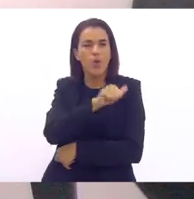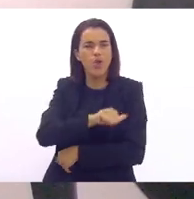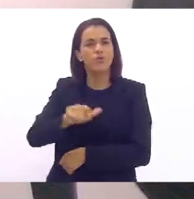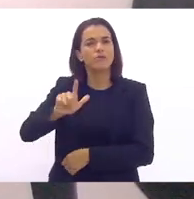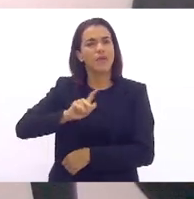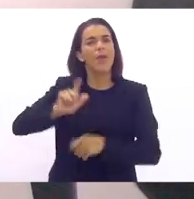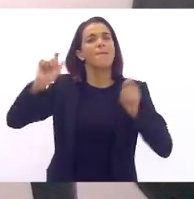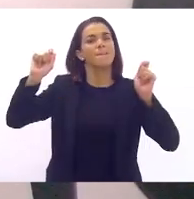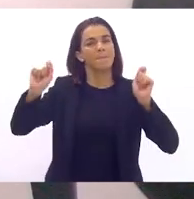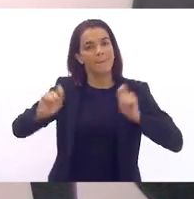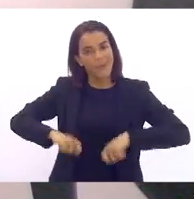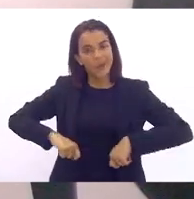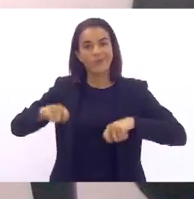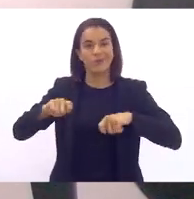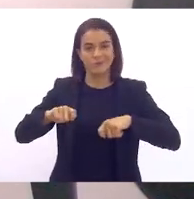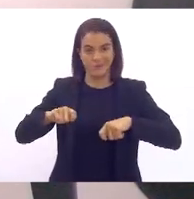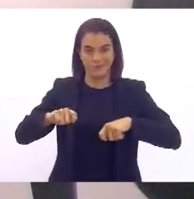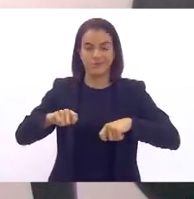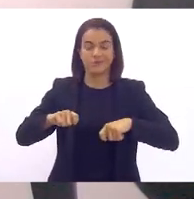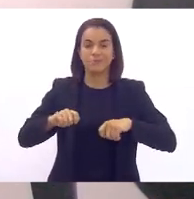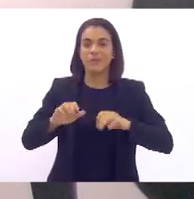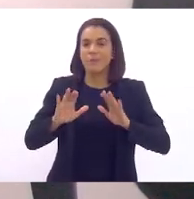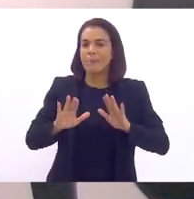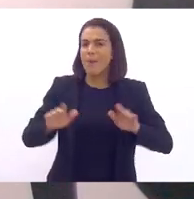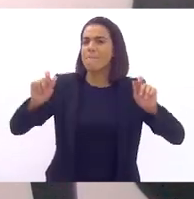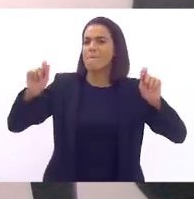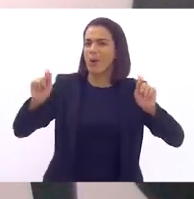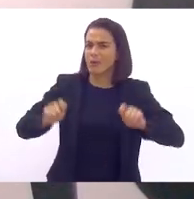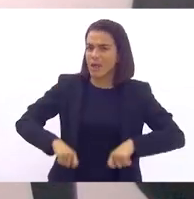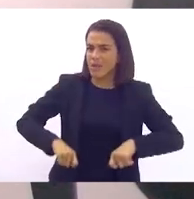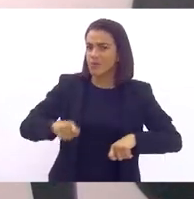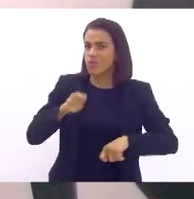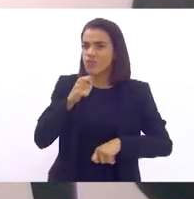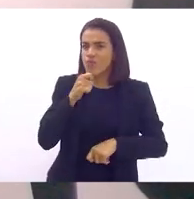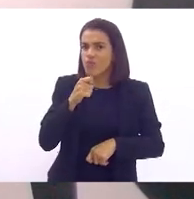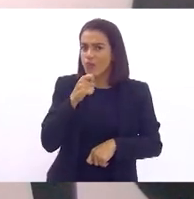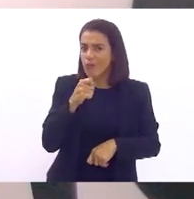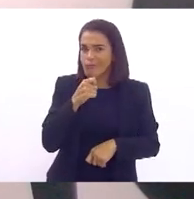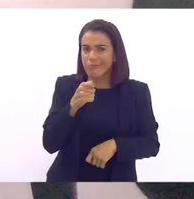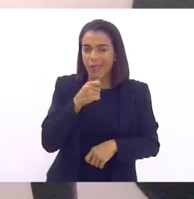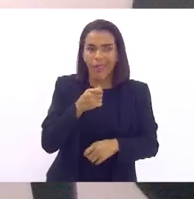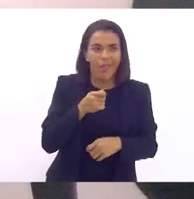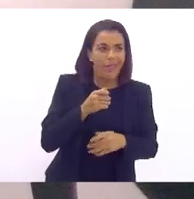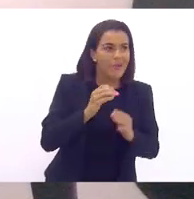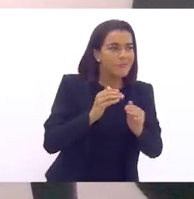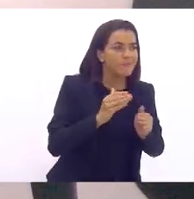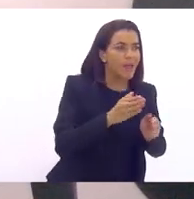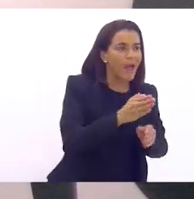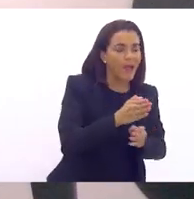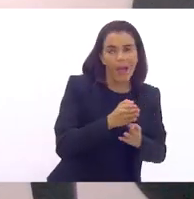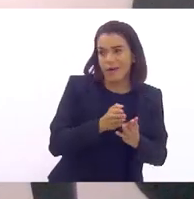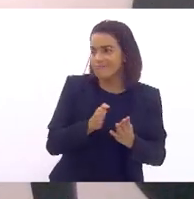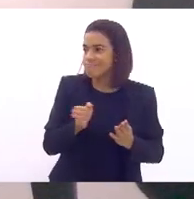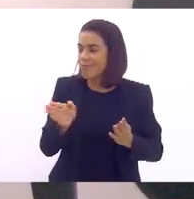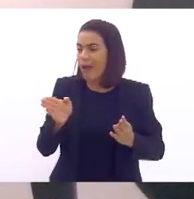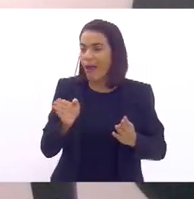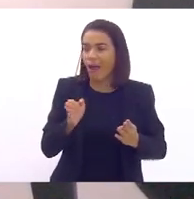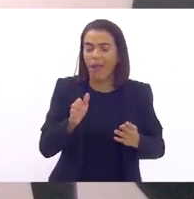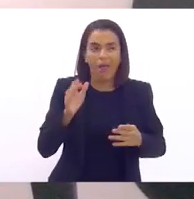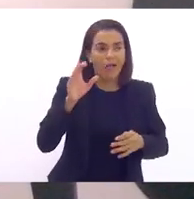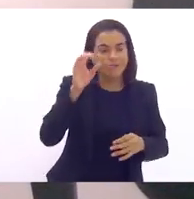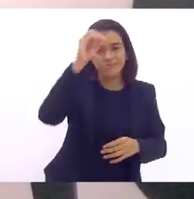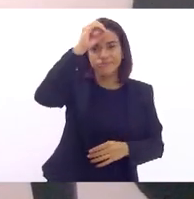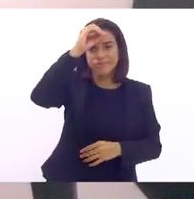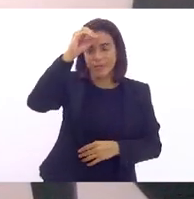um grande potencial mas potencial sem direção de nada vale Então a partir da construção deste